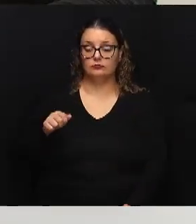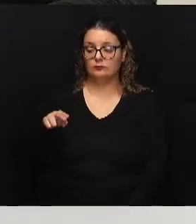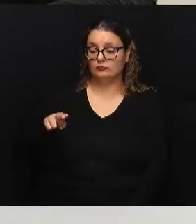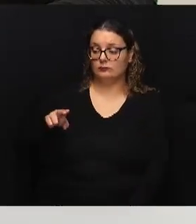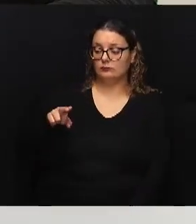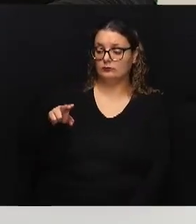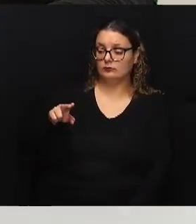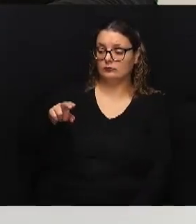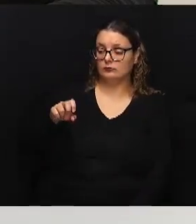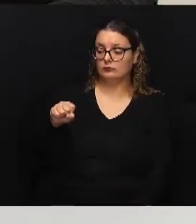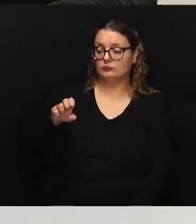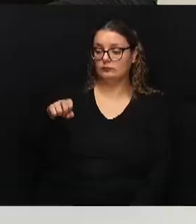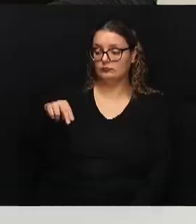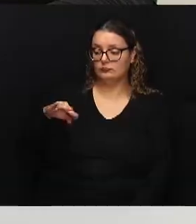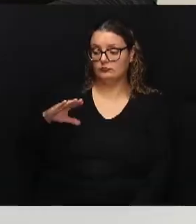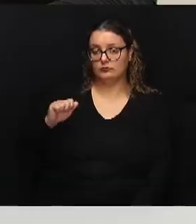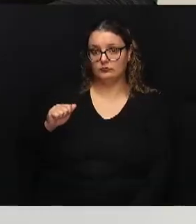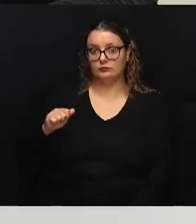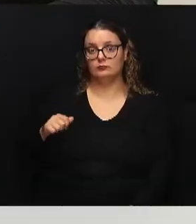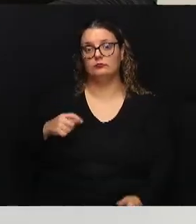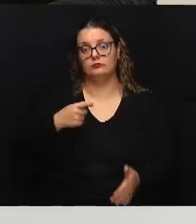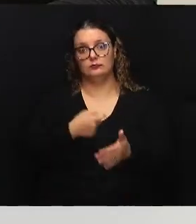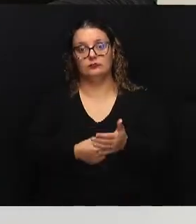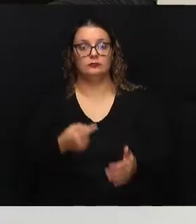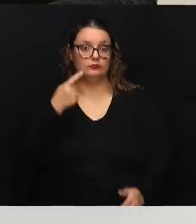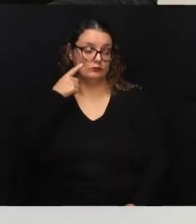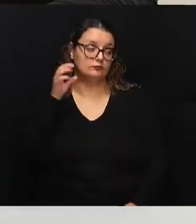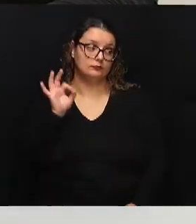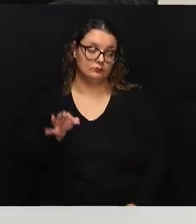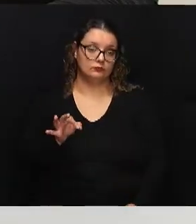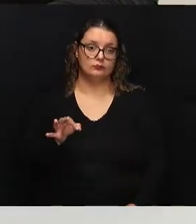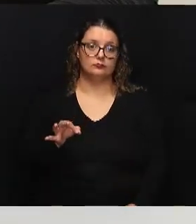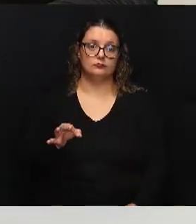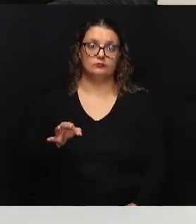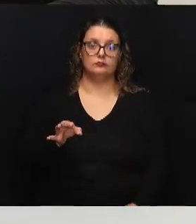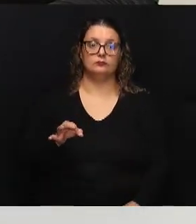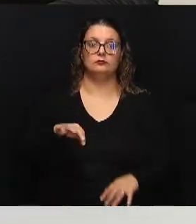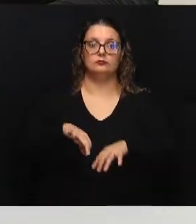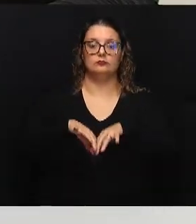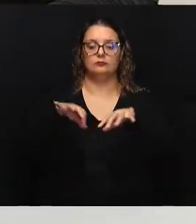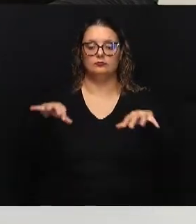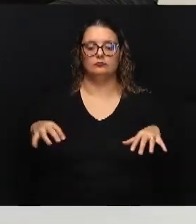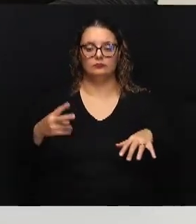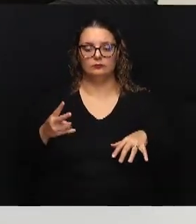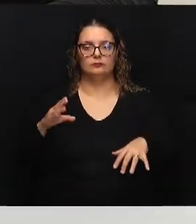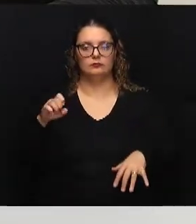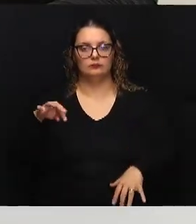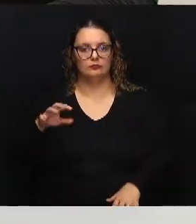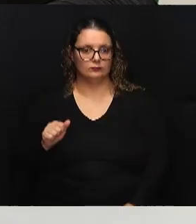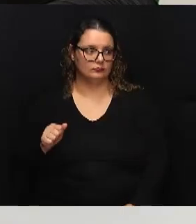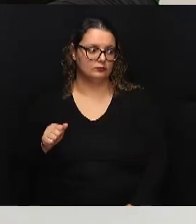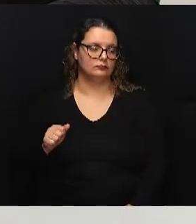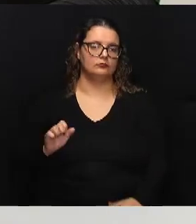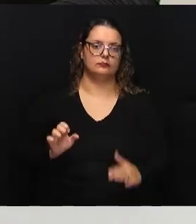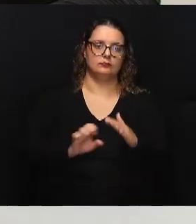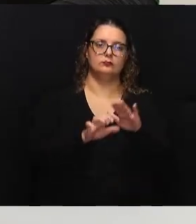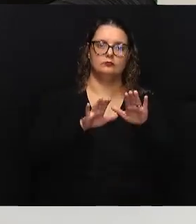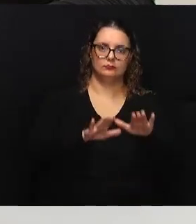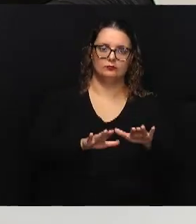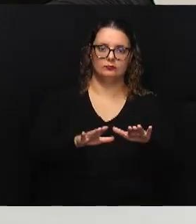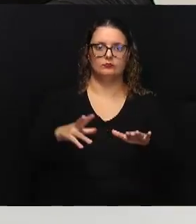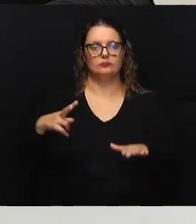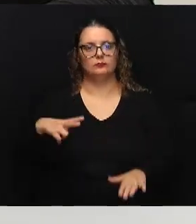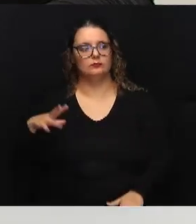taxas, às vezes o ideal é sempre que você separe as duas contas. Tem uma conta da empresa e uma conta